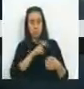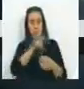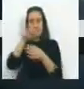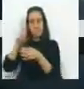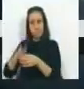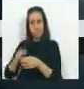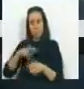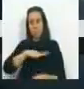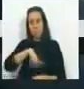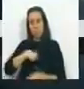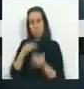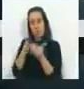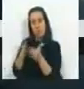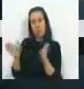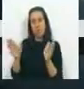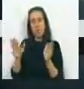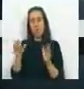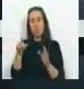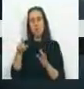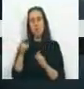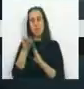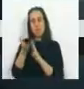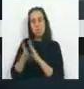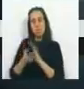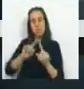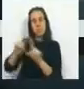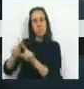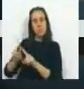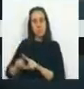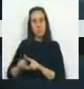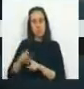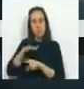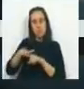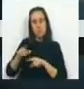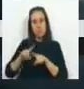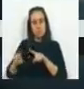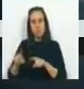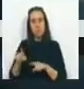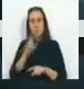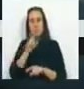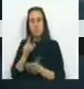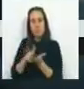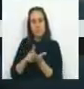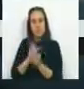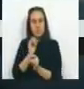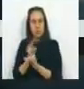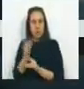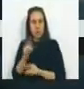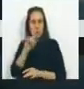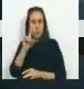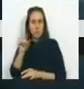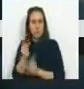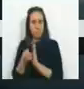muito maior, com outra dimensão, com outras implicações e com outra necessidade de resposta a várias